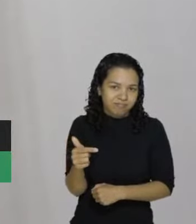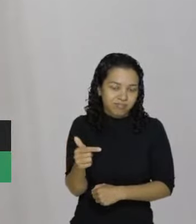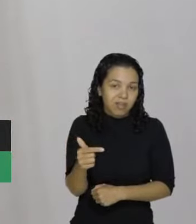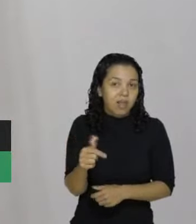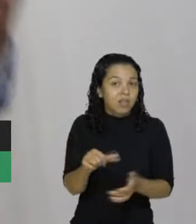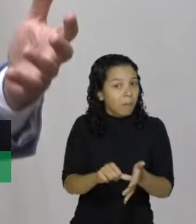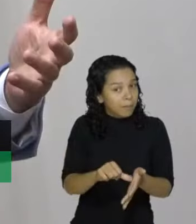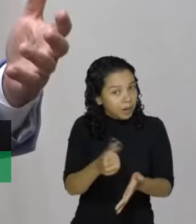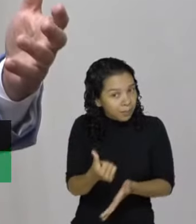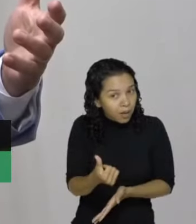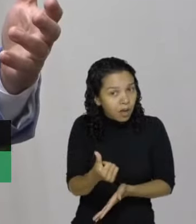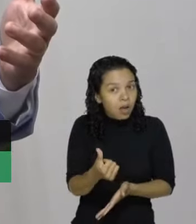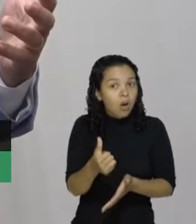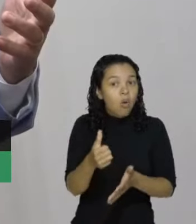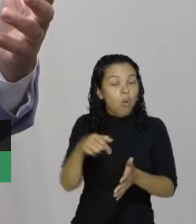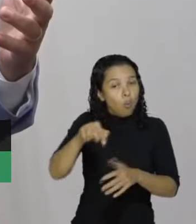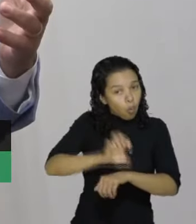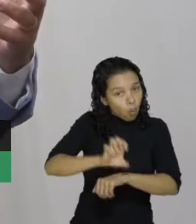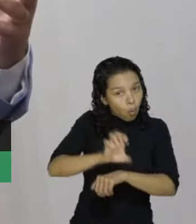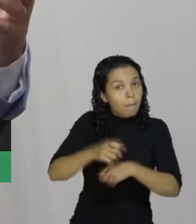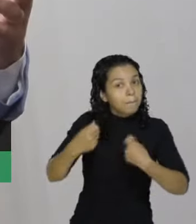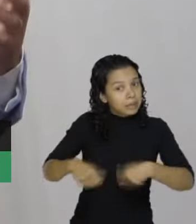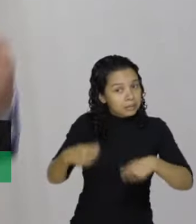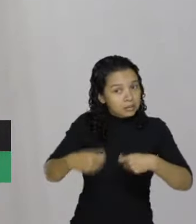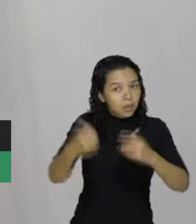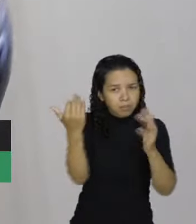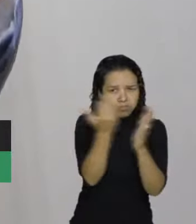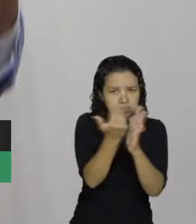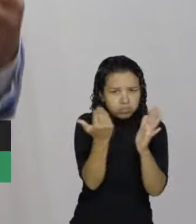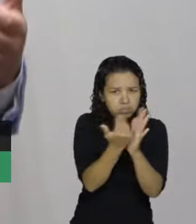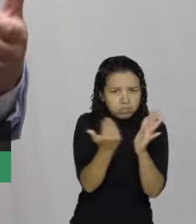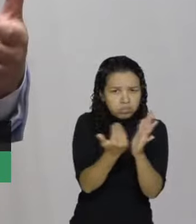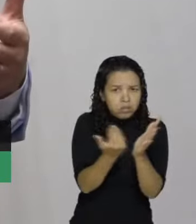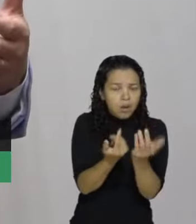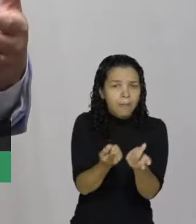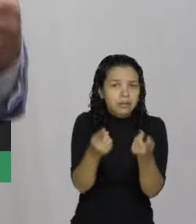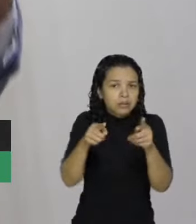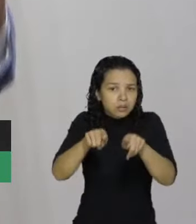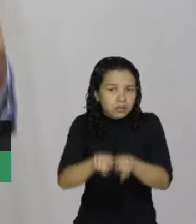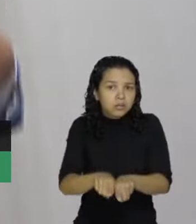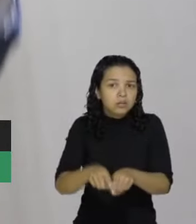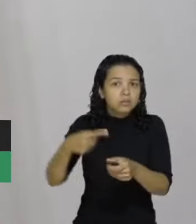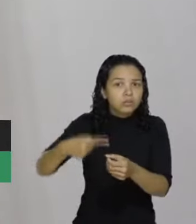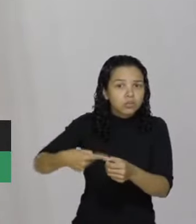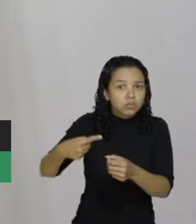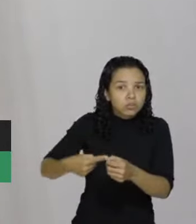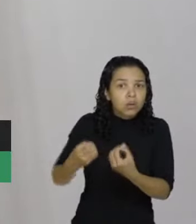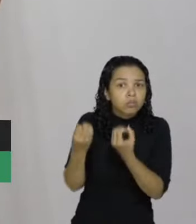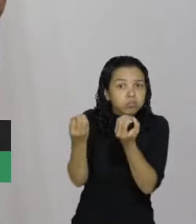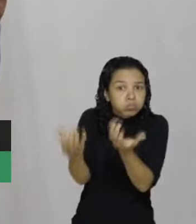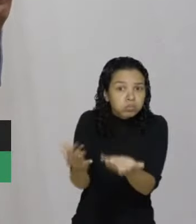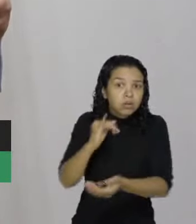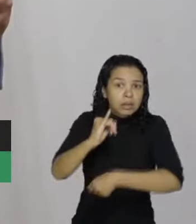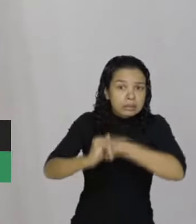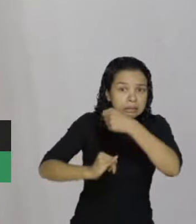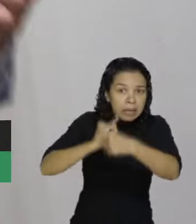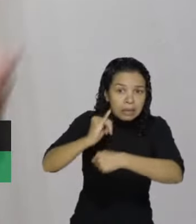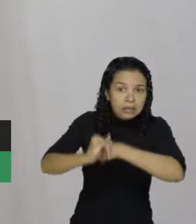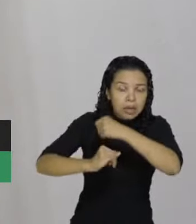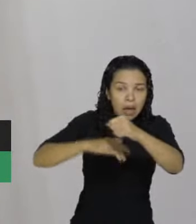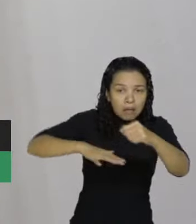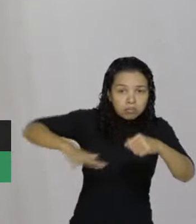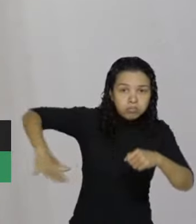grande programa para fazer a parceria com os municípios e oferecer internet na área de abrangência de